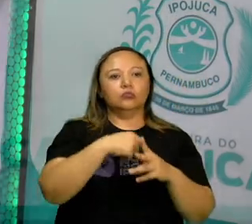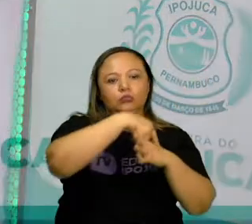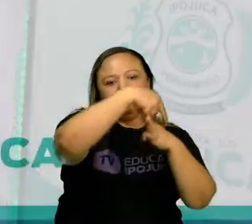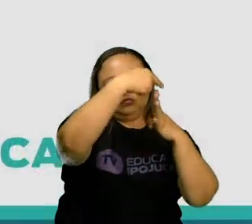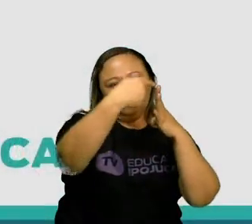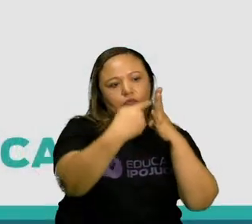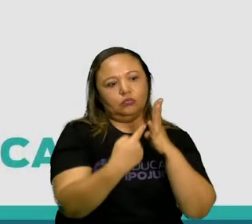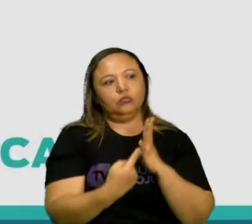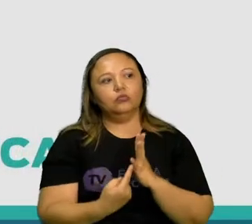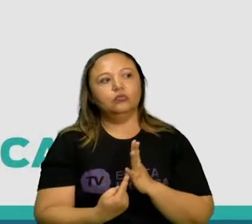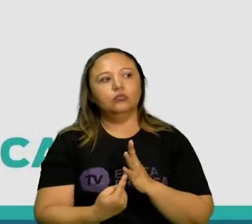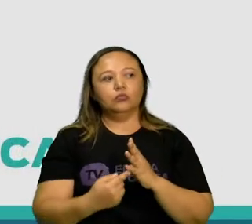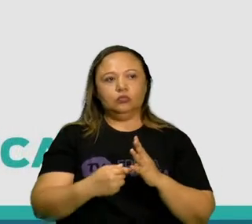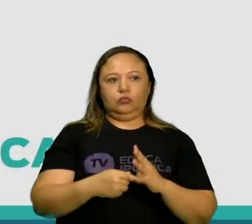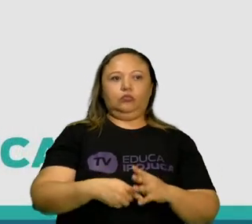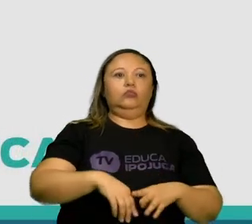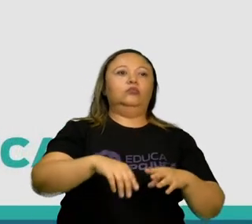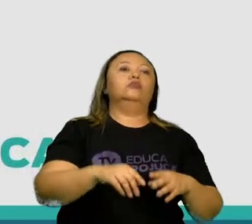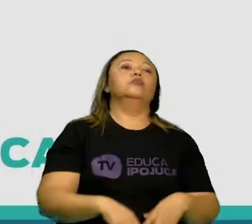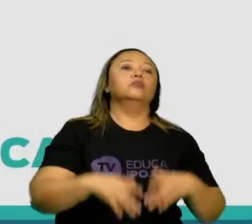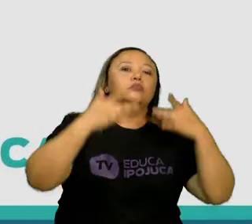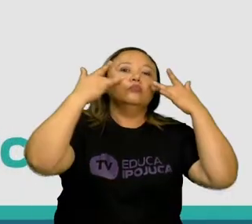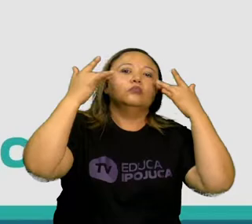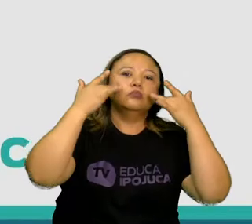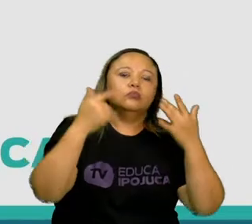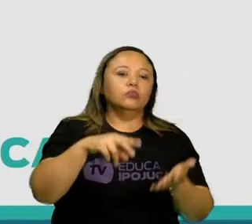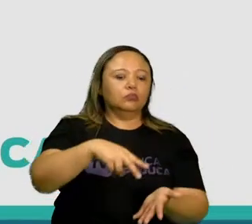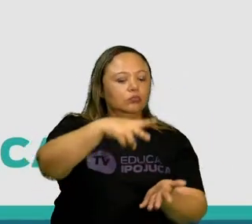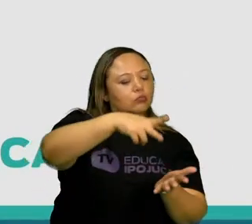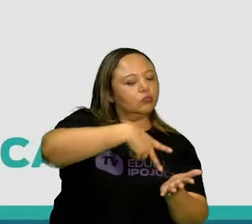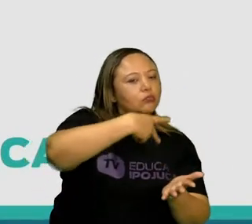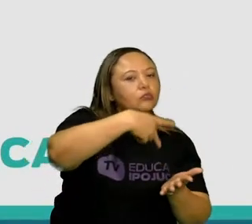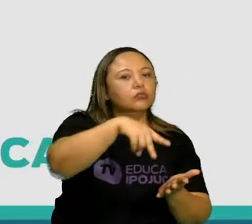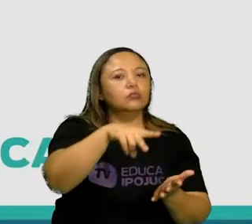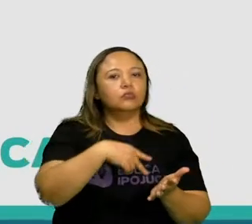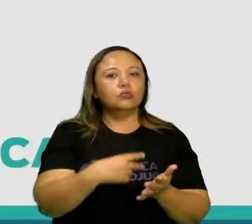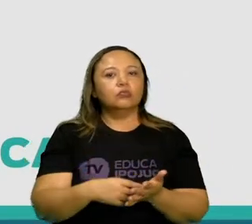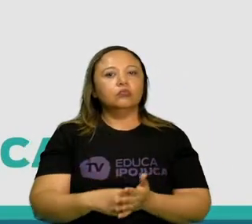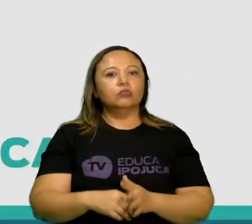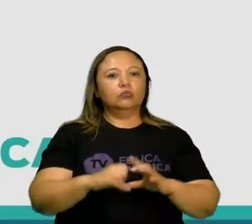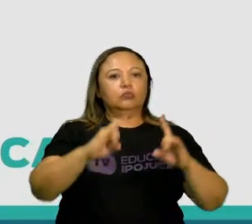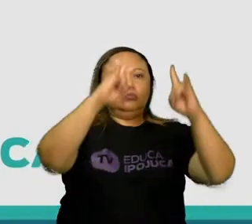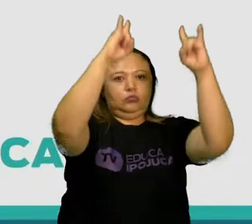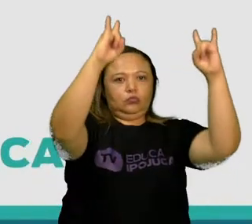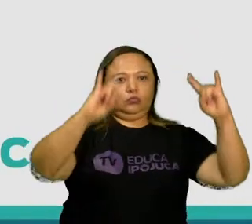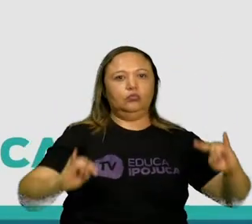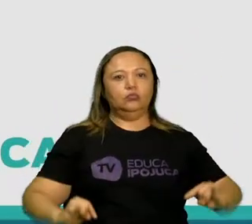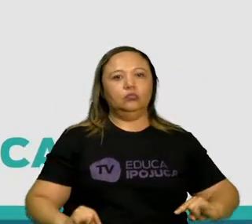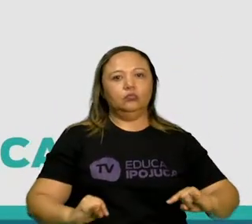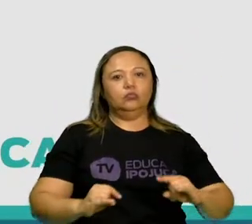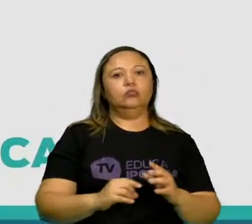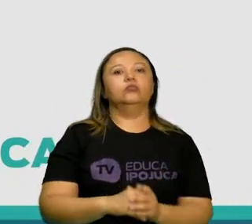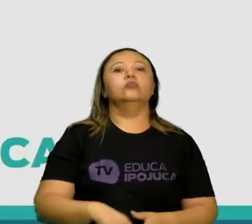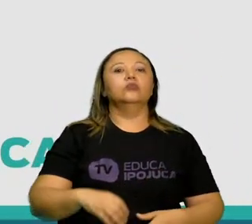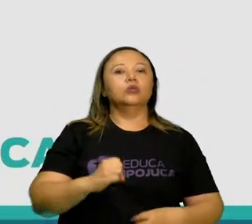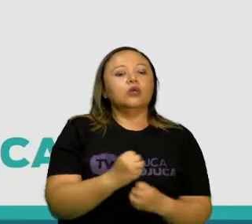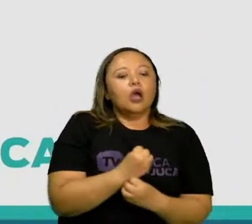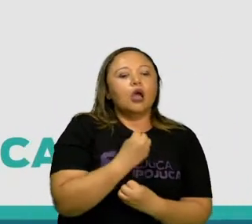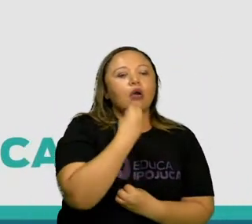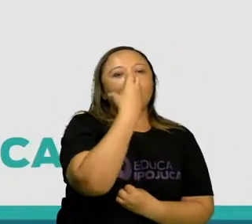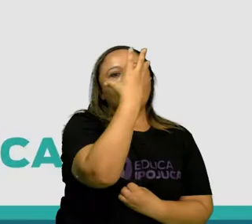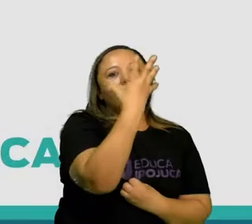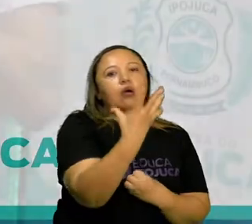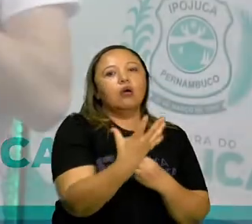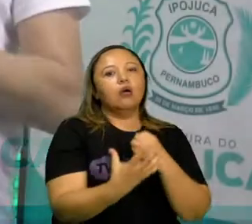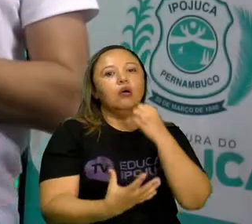quatro o teatro Dança circo e Ópera